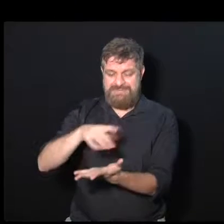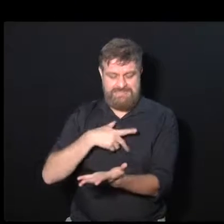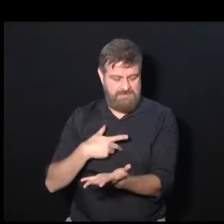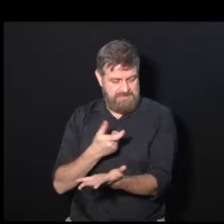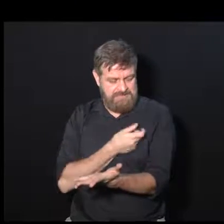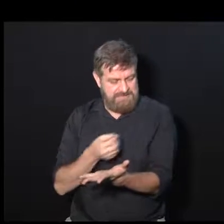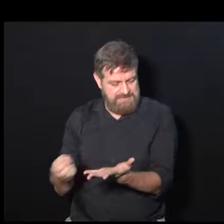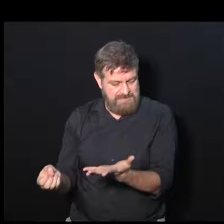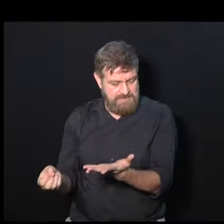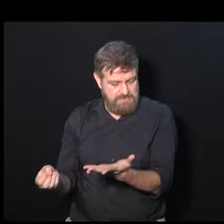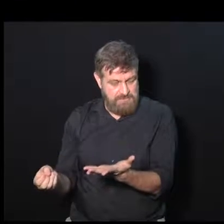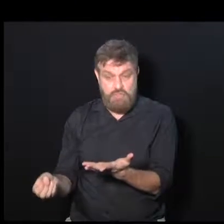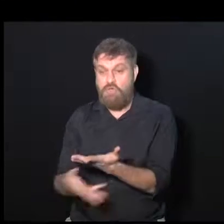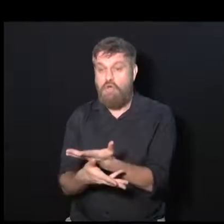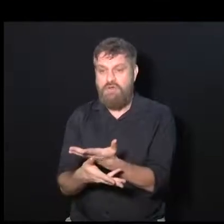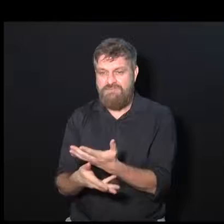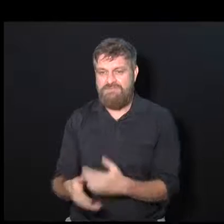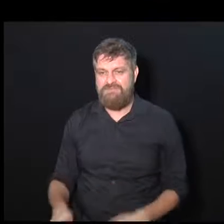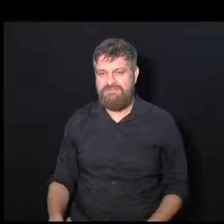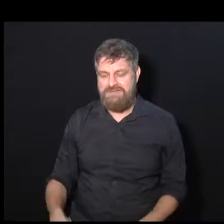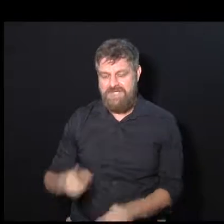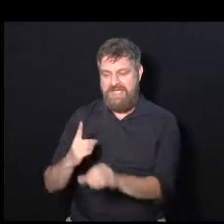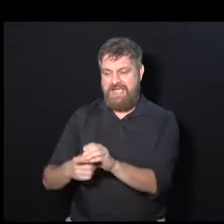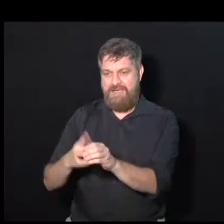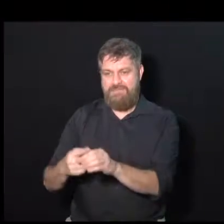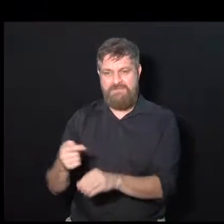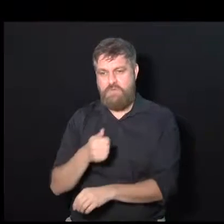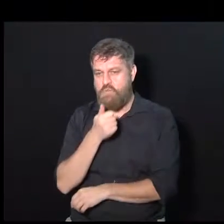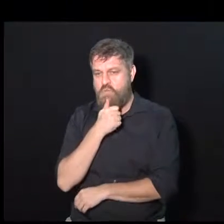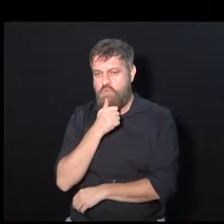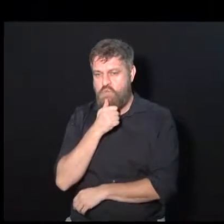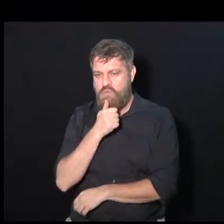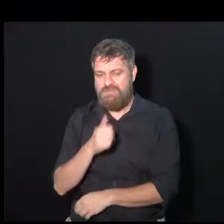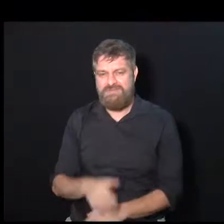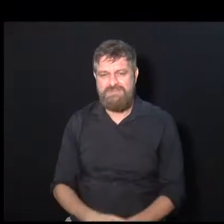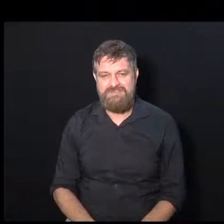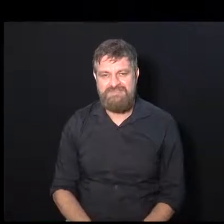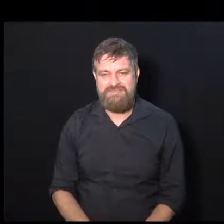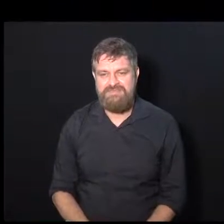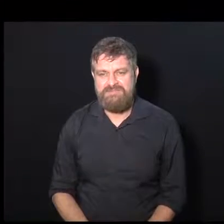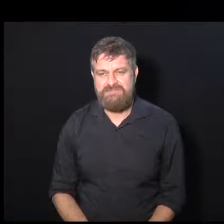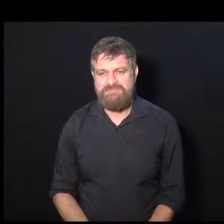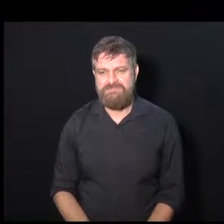básicas. Por isso que o CS Capivari não está aí.